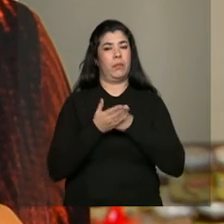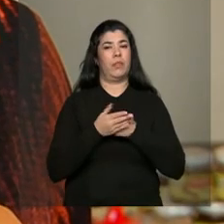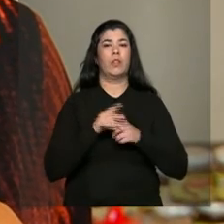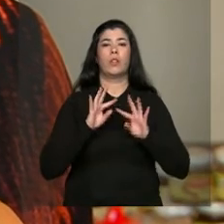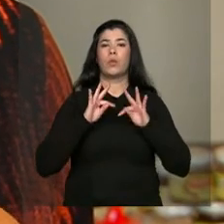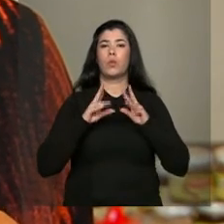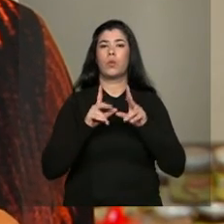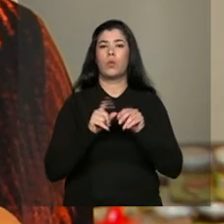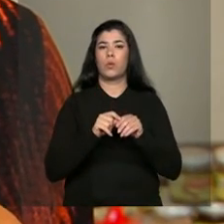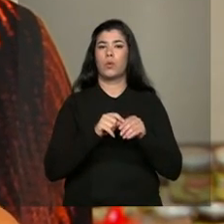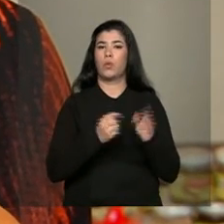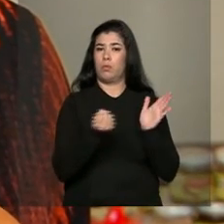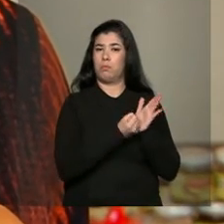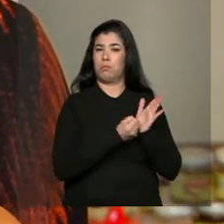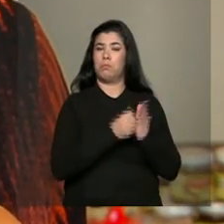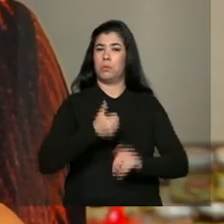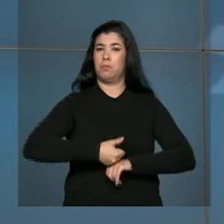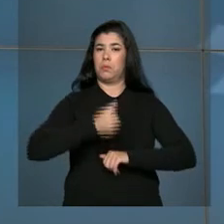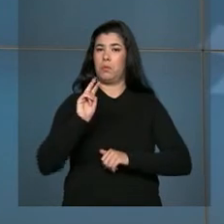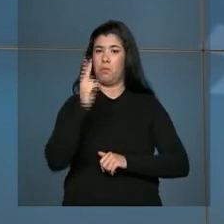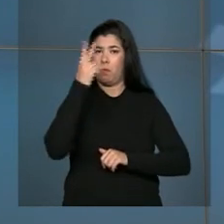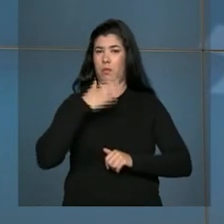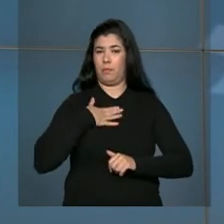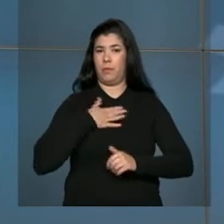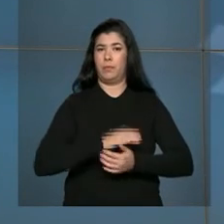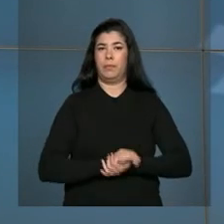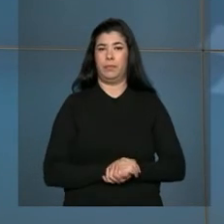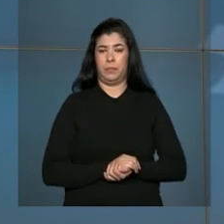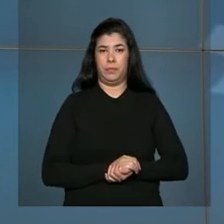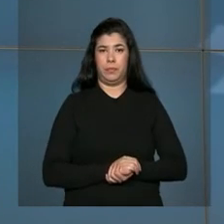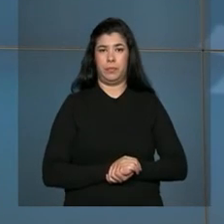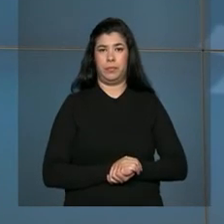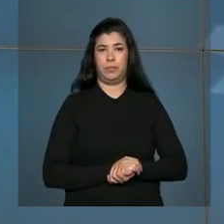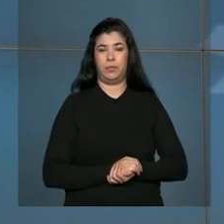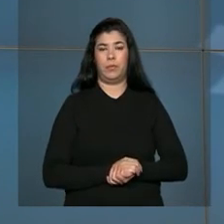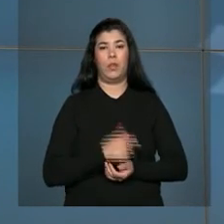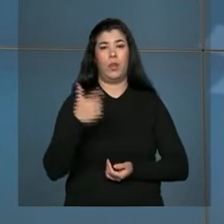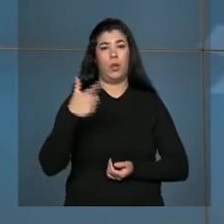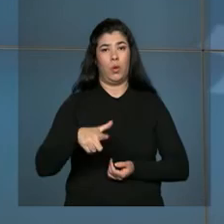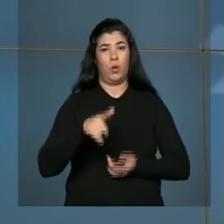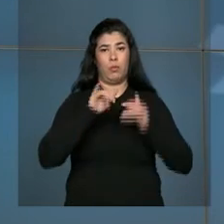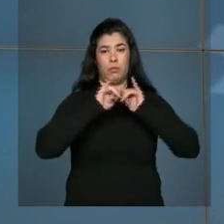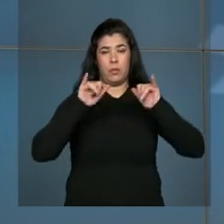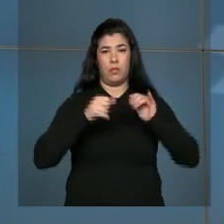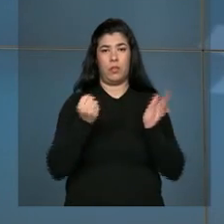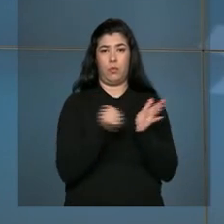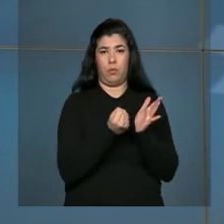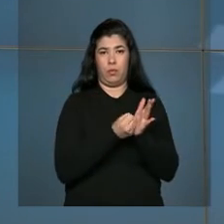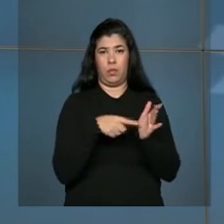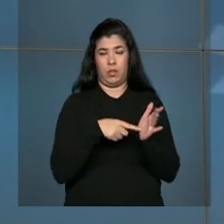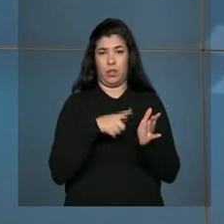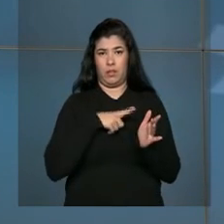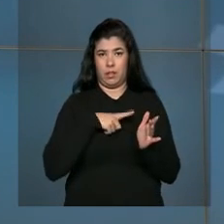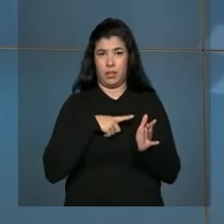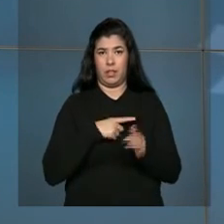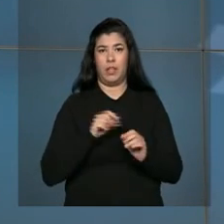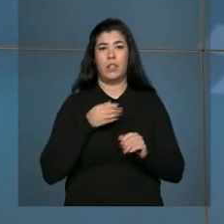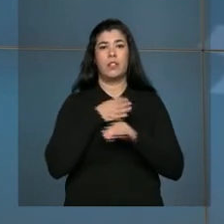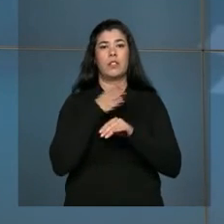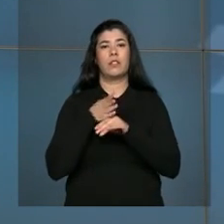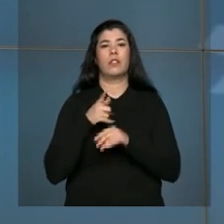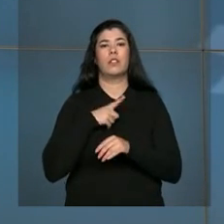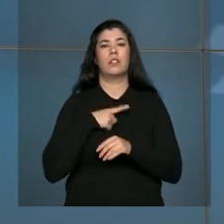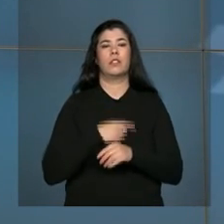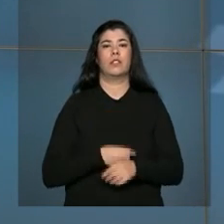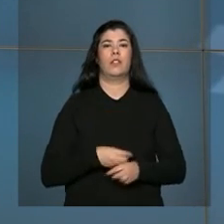tudo agrega valores, né? É muito importante. Para mais informações sobre o selo da agricultura familiar, é só